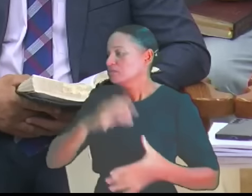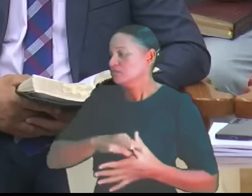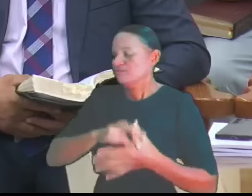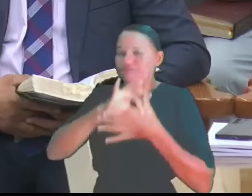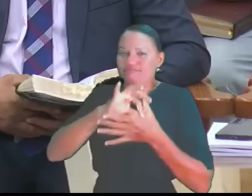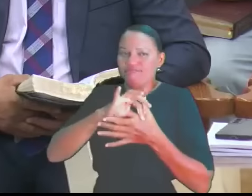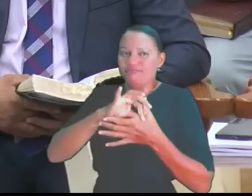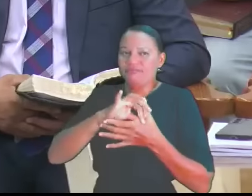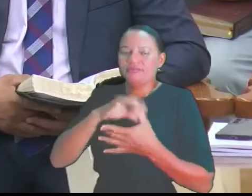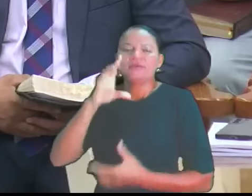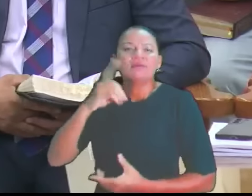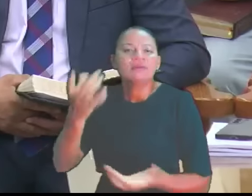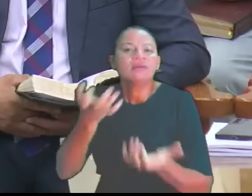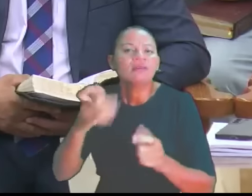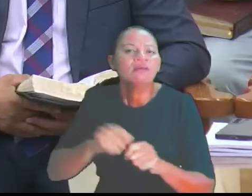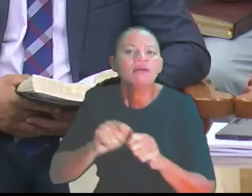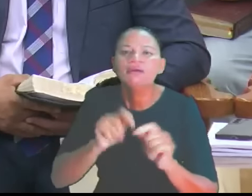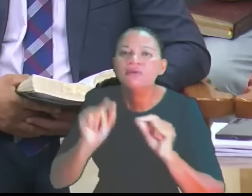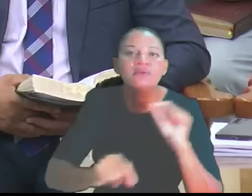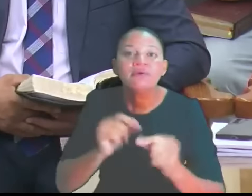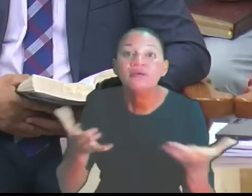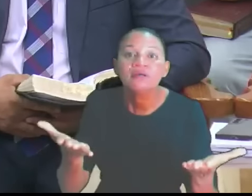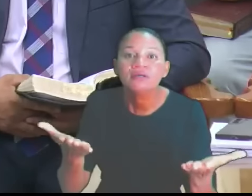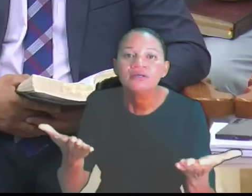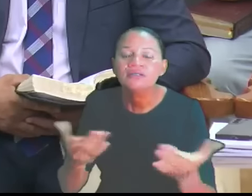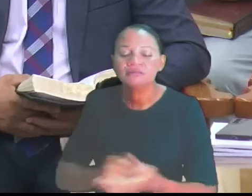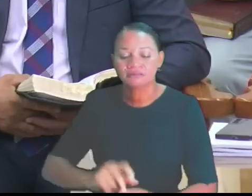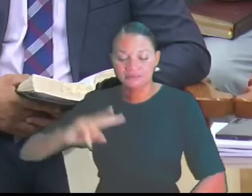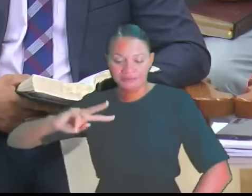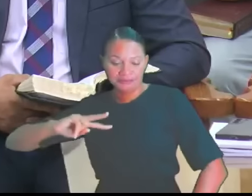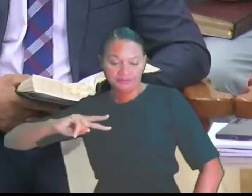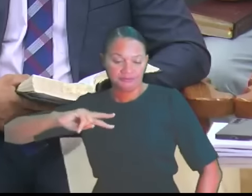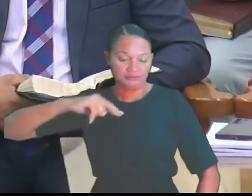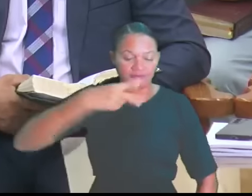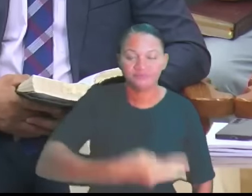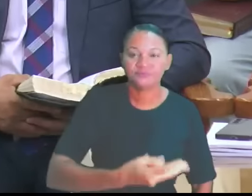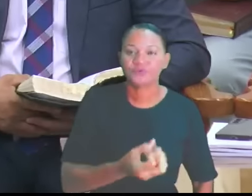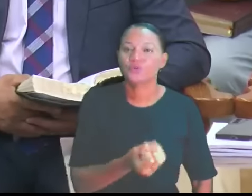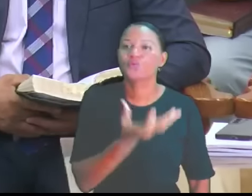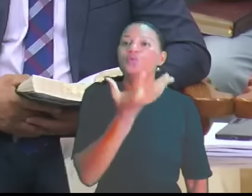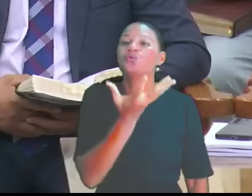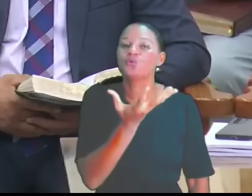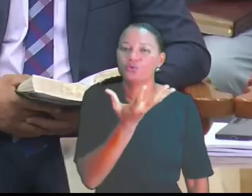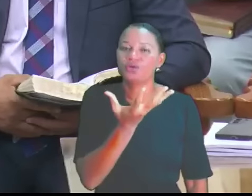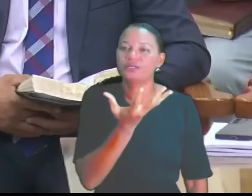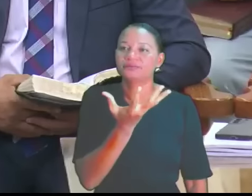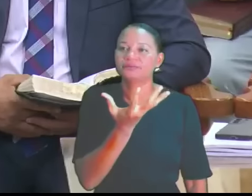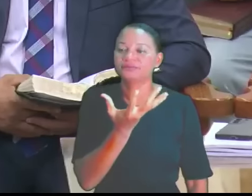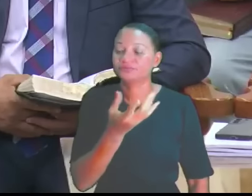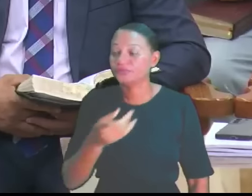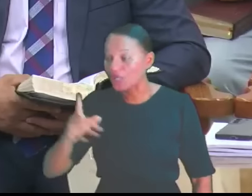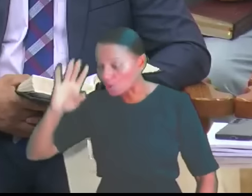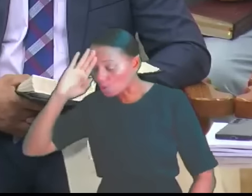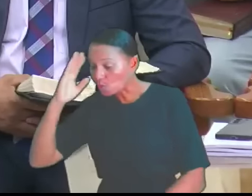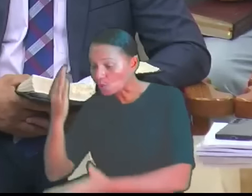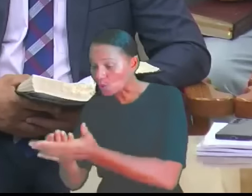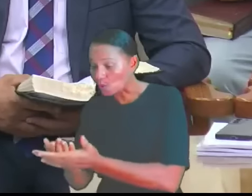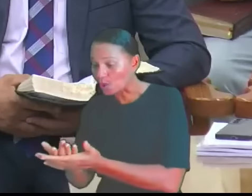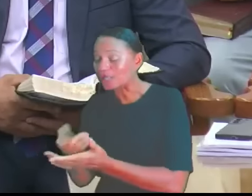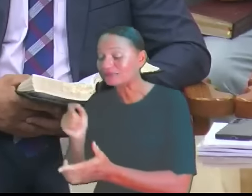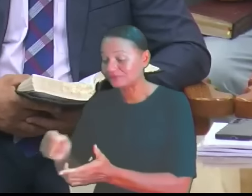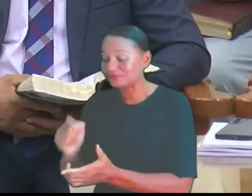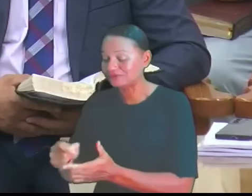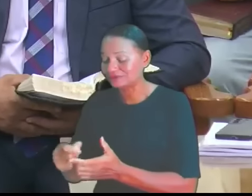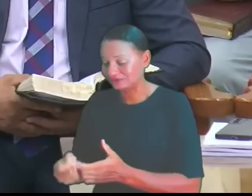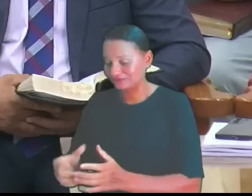que é que Deus estava querendo fazer? Transferência de fonte. A confiança dela estava na panela e na